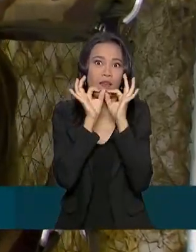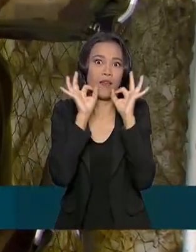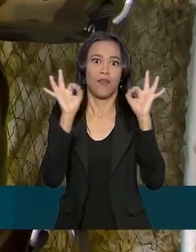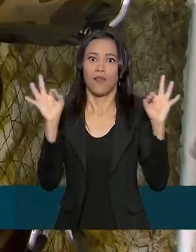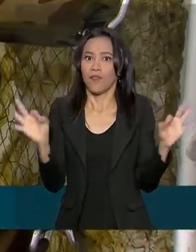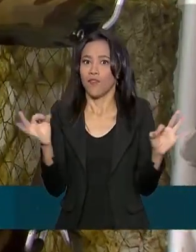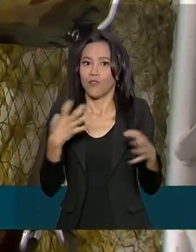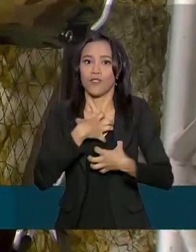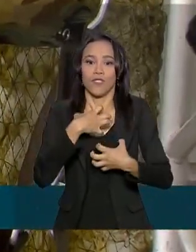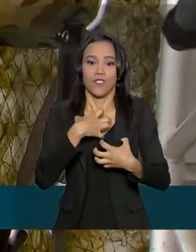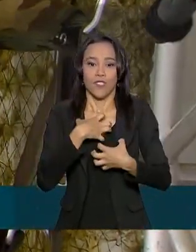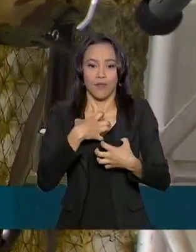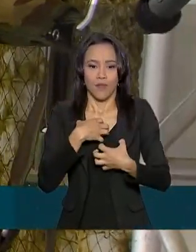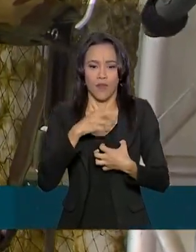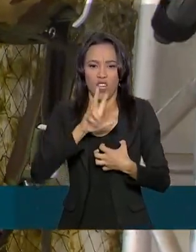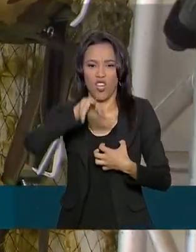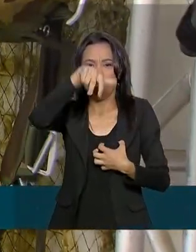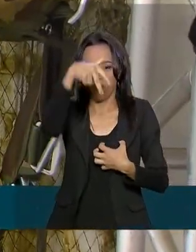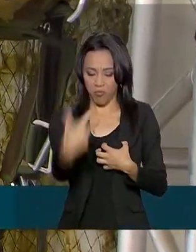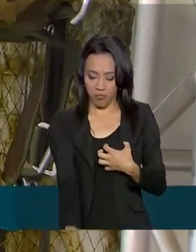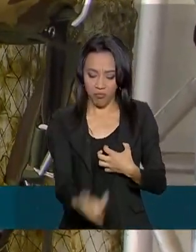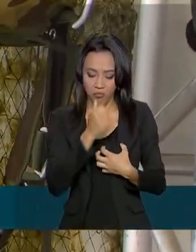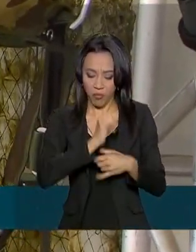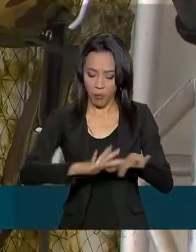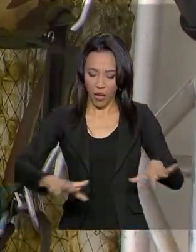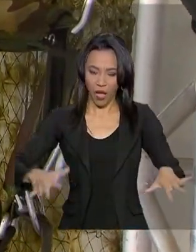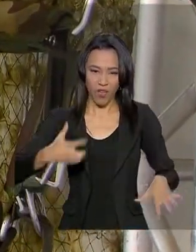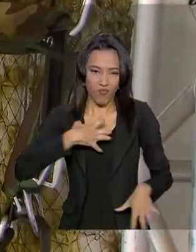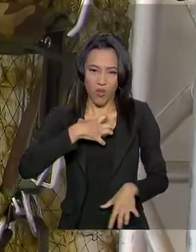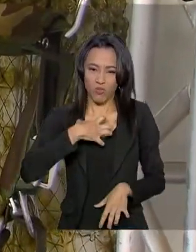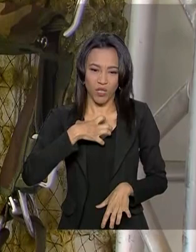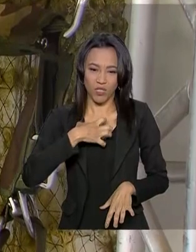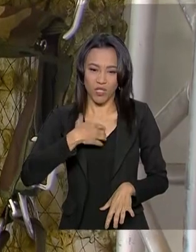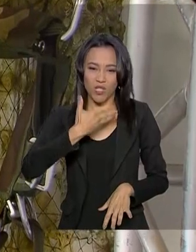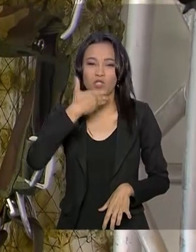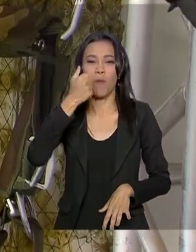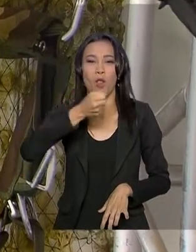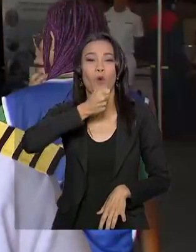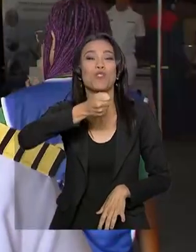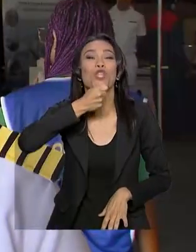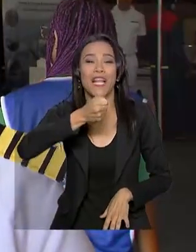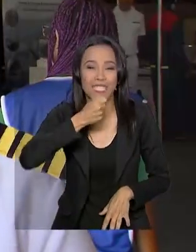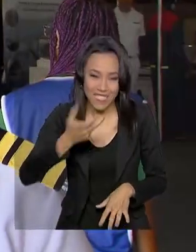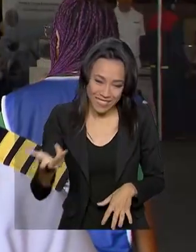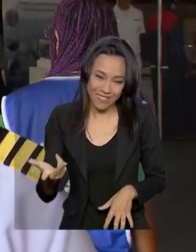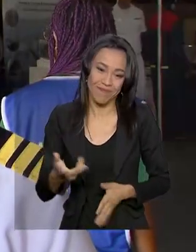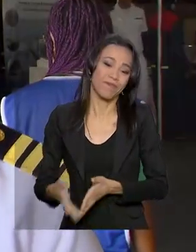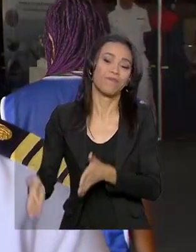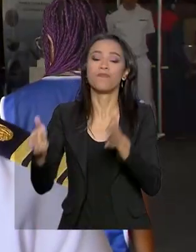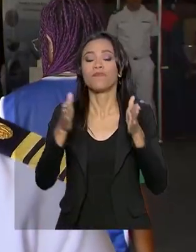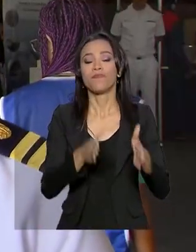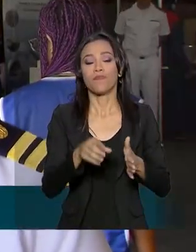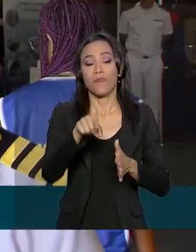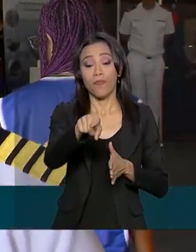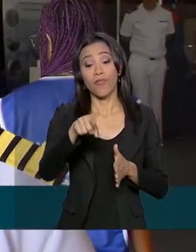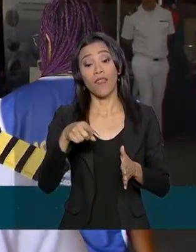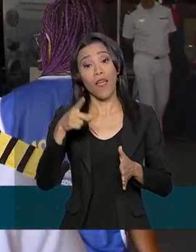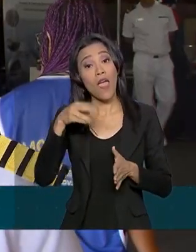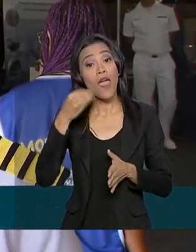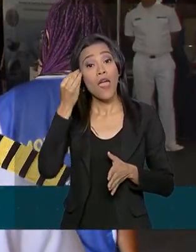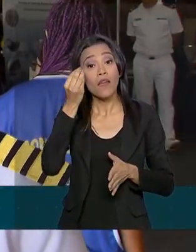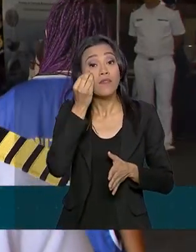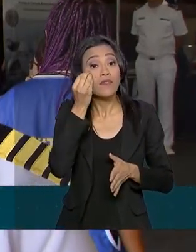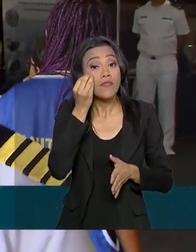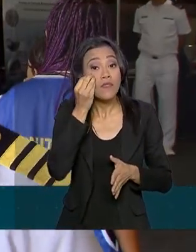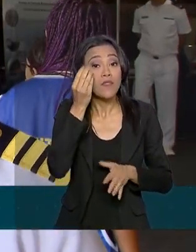mas eu cair no mar eu não levo jeito para páraquedistas ou melhor como jornalista é uma maneira de treinar o